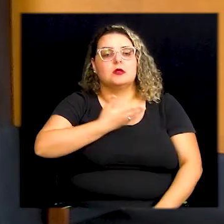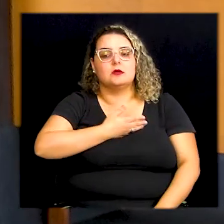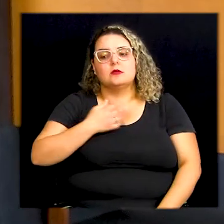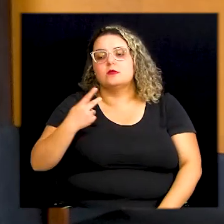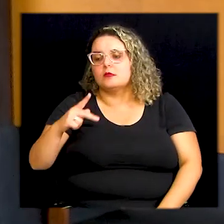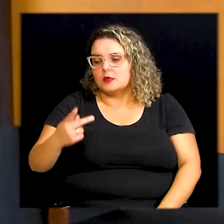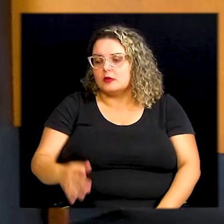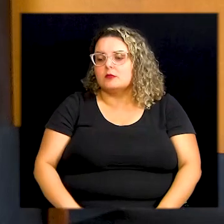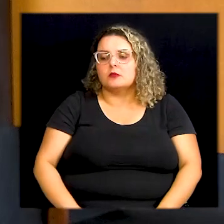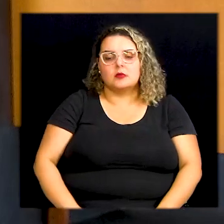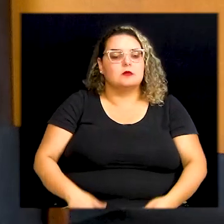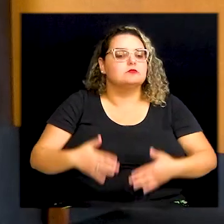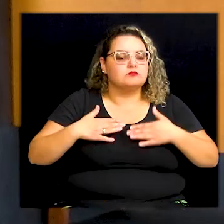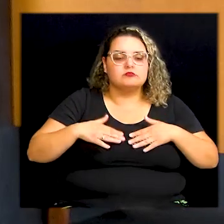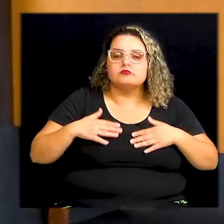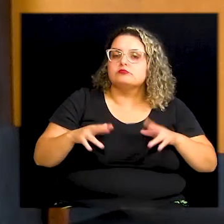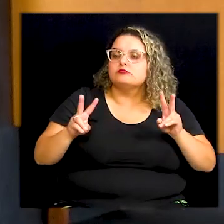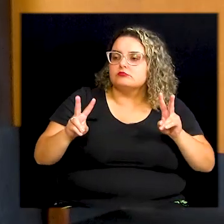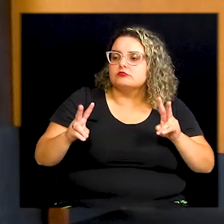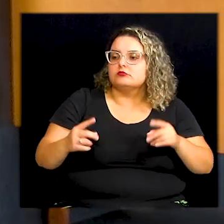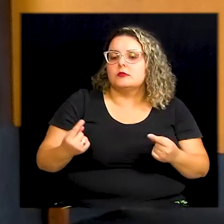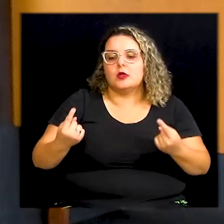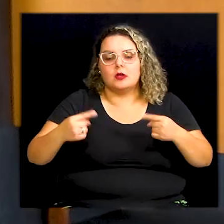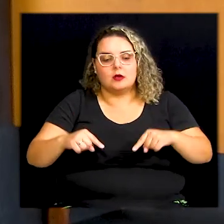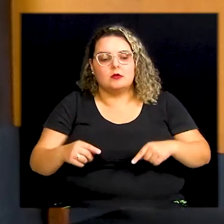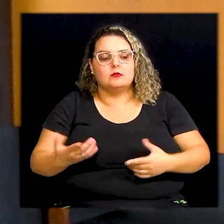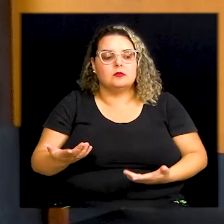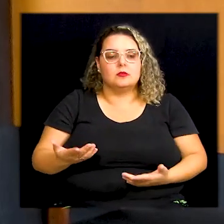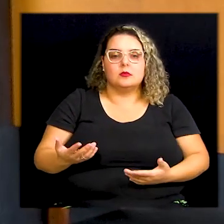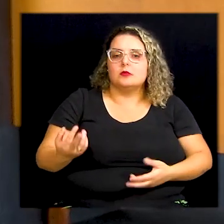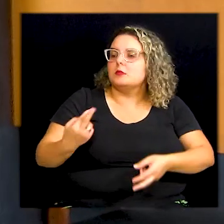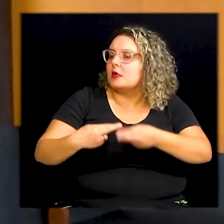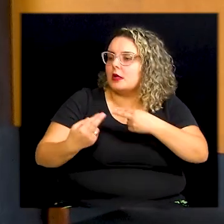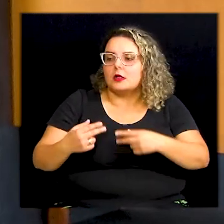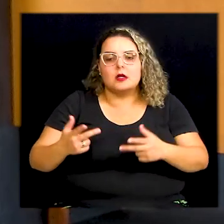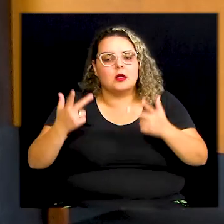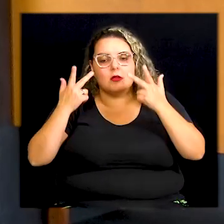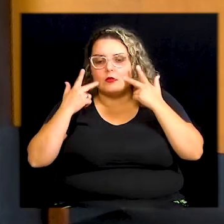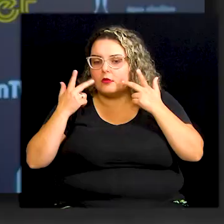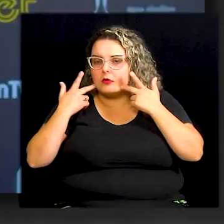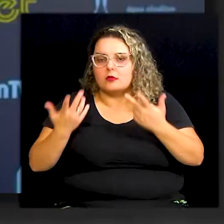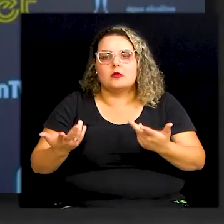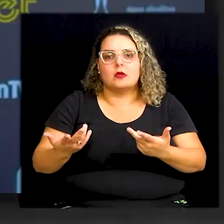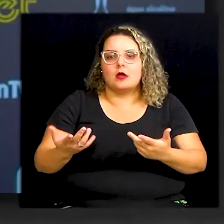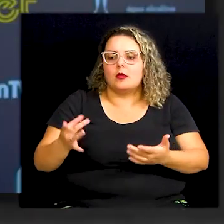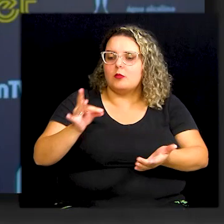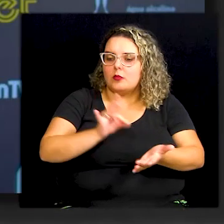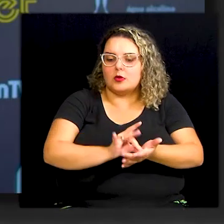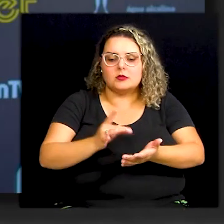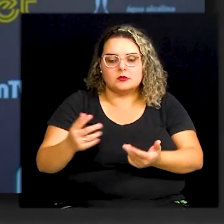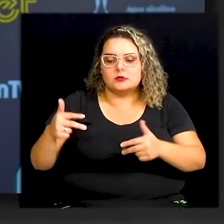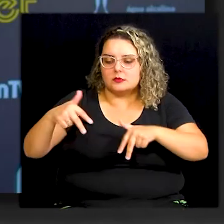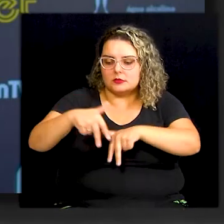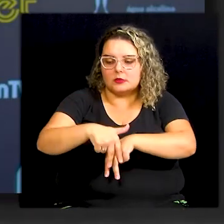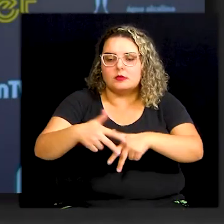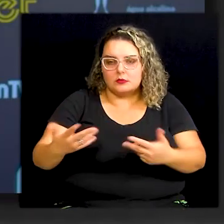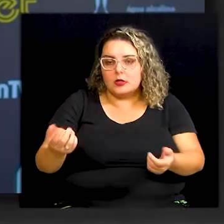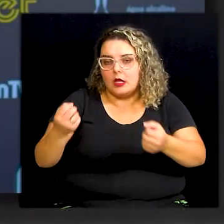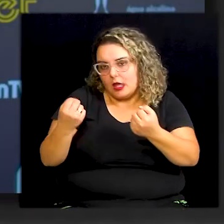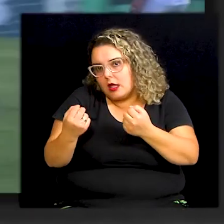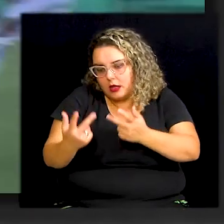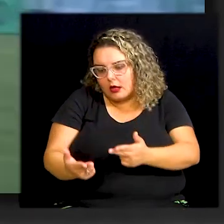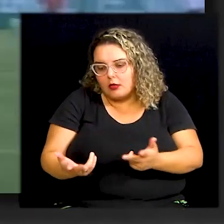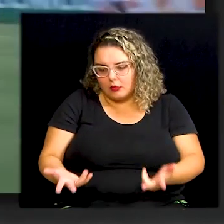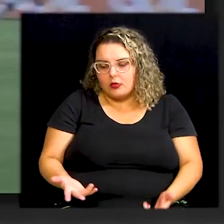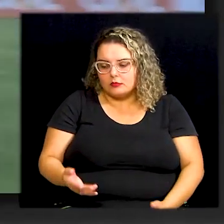de amizade com ele, é bem tranquilo, apesar da gente disputar a posição, é uma relação super tranquila e ele é um cara que